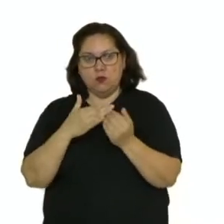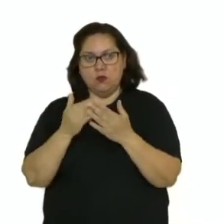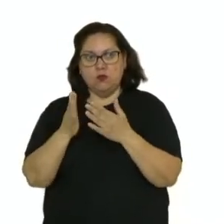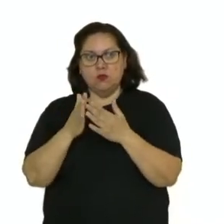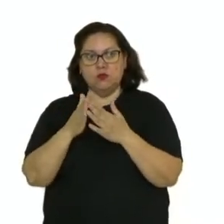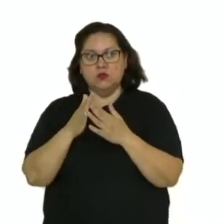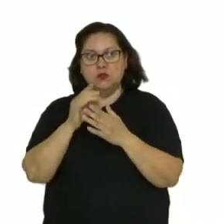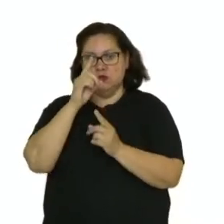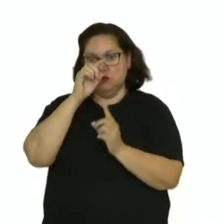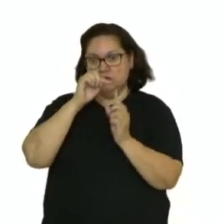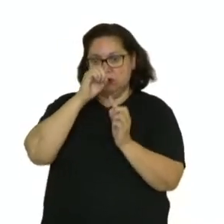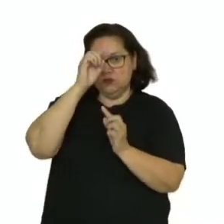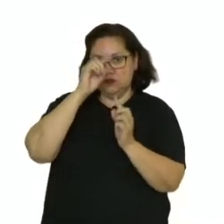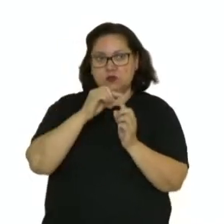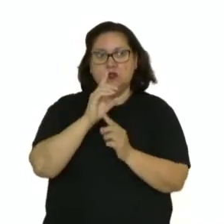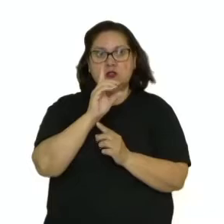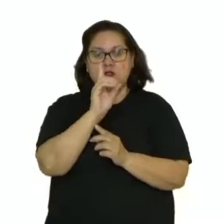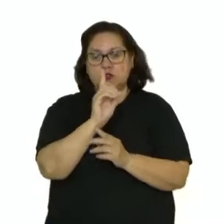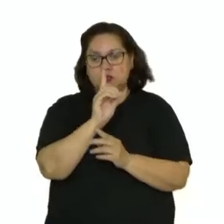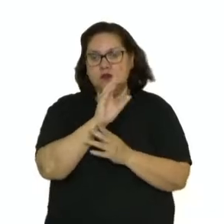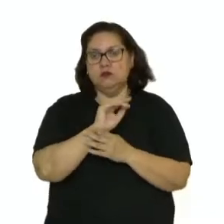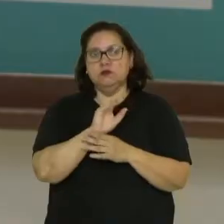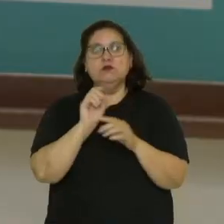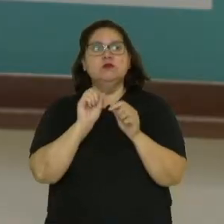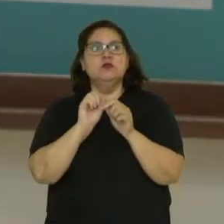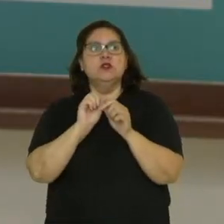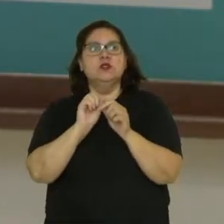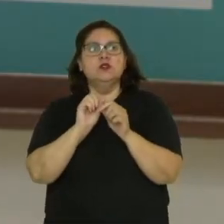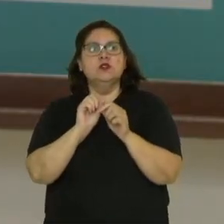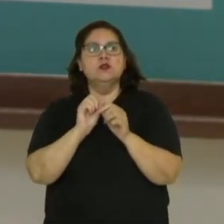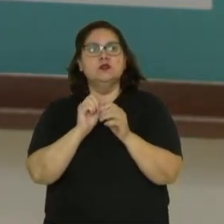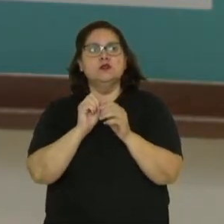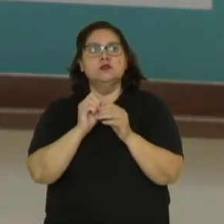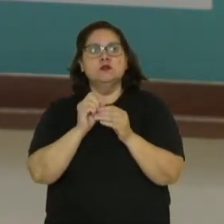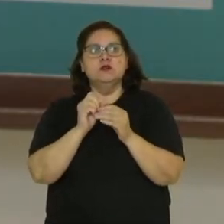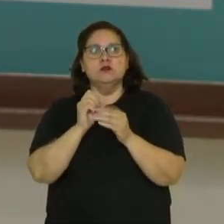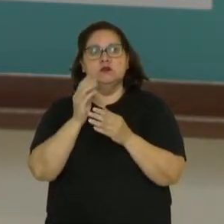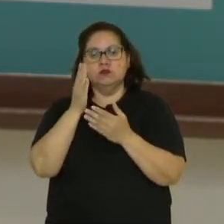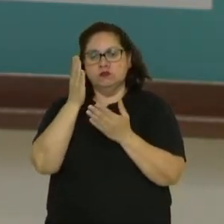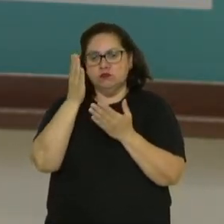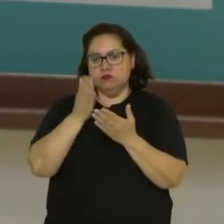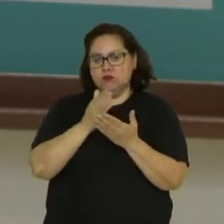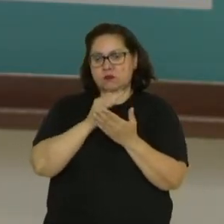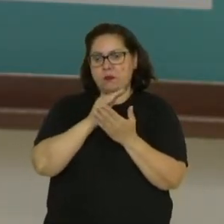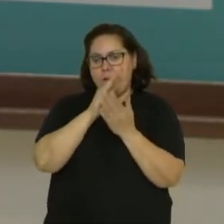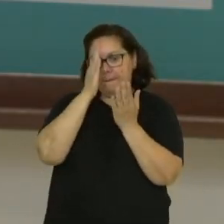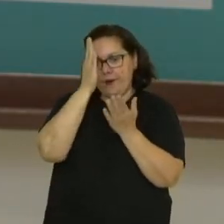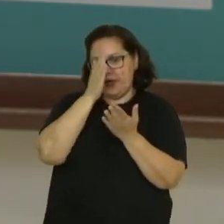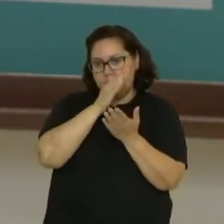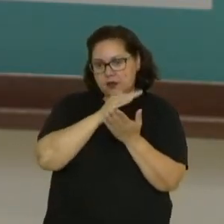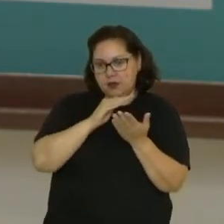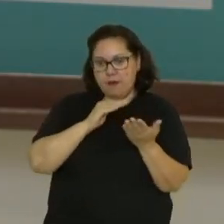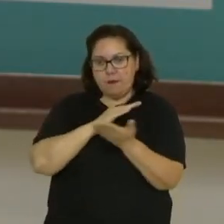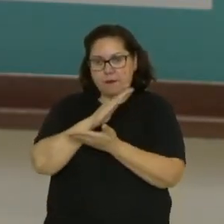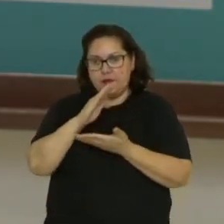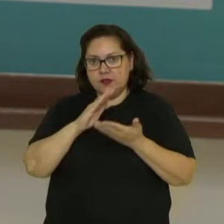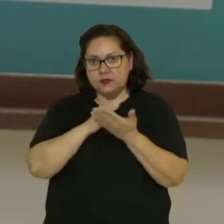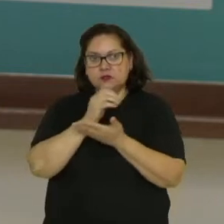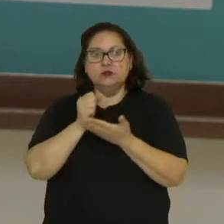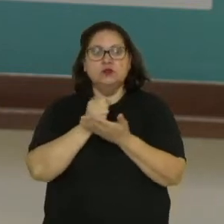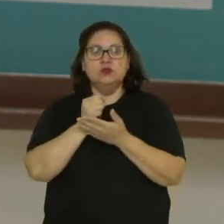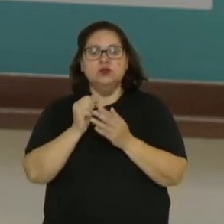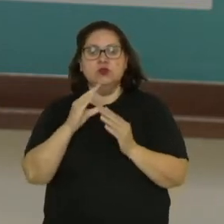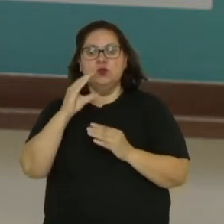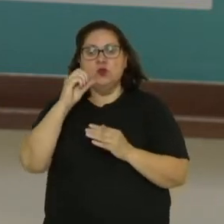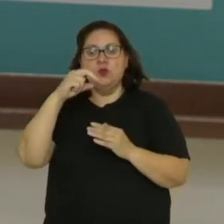que eu estou chamando essa distância de D, é feita uma secção transversal paralela à base do